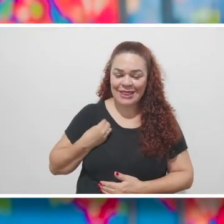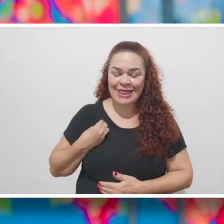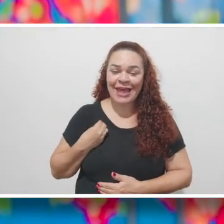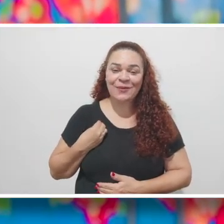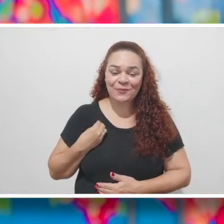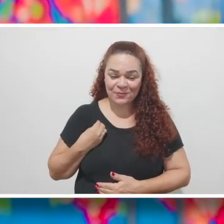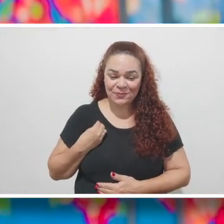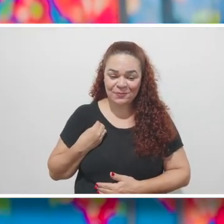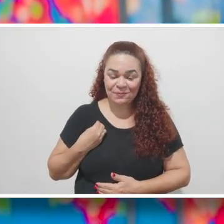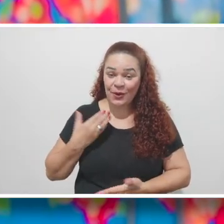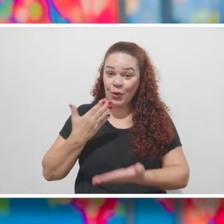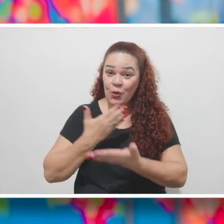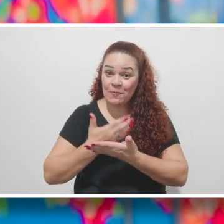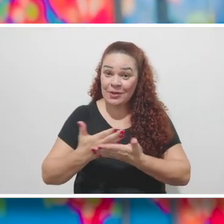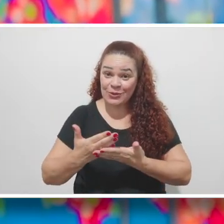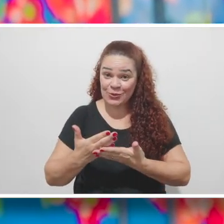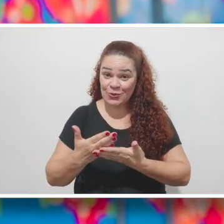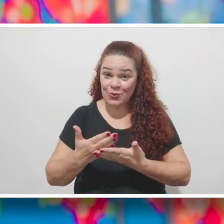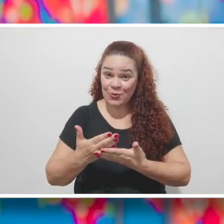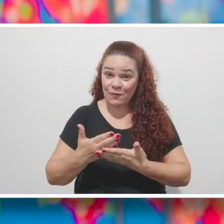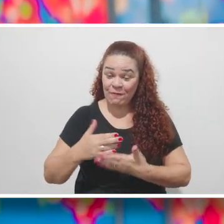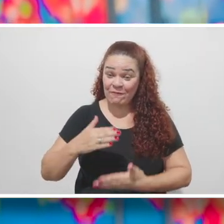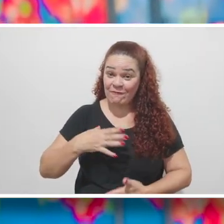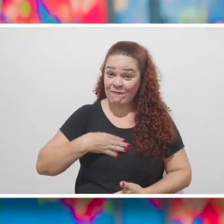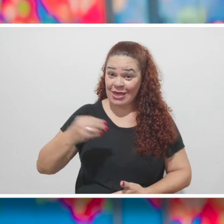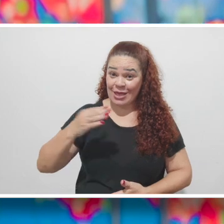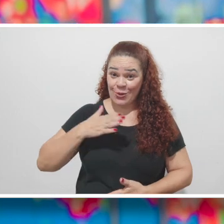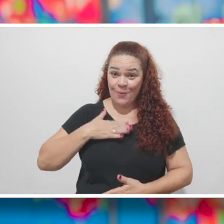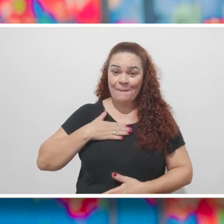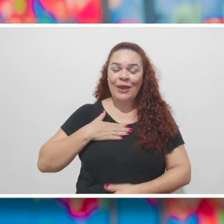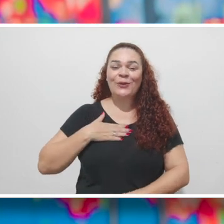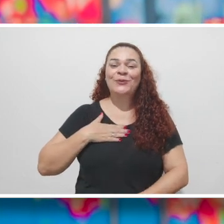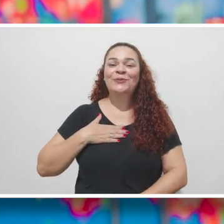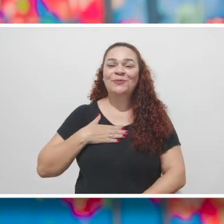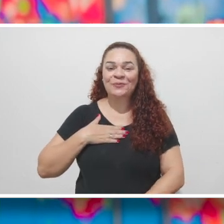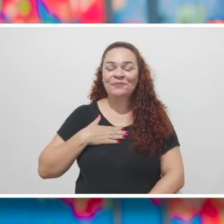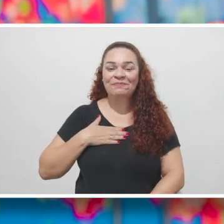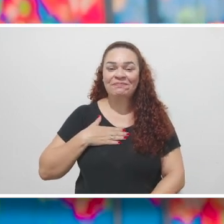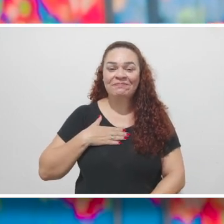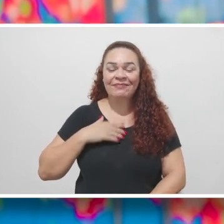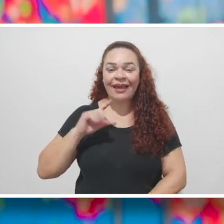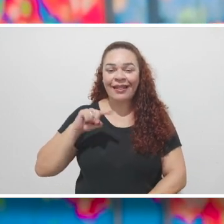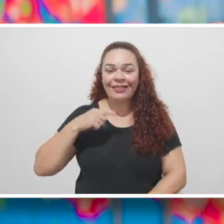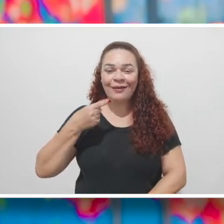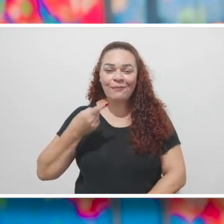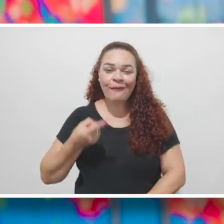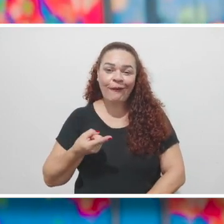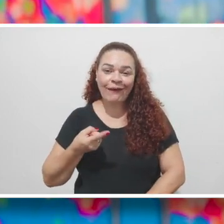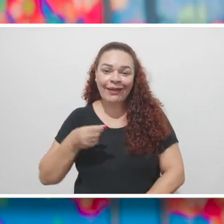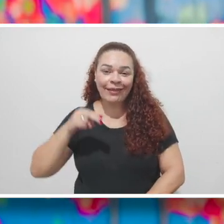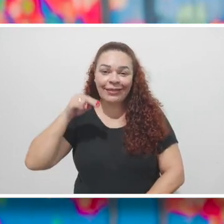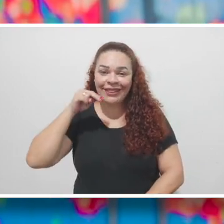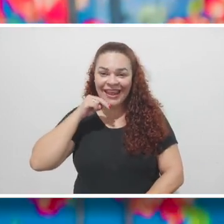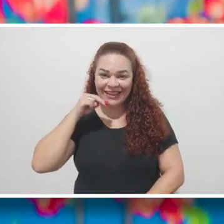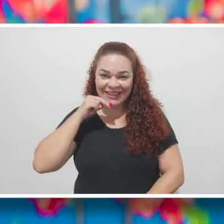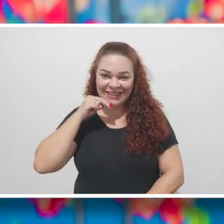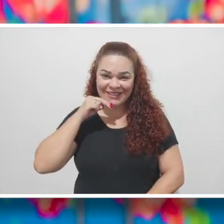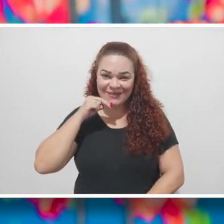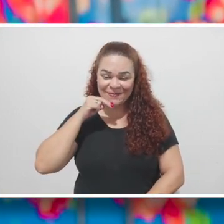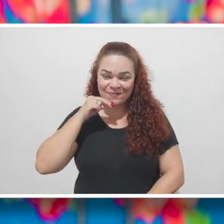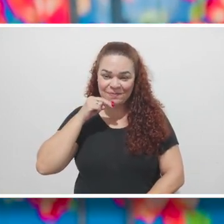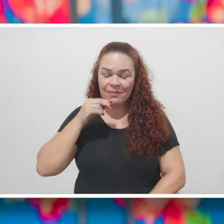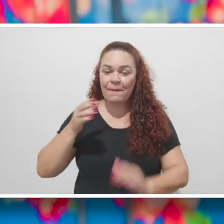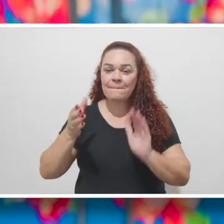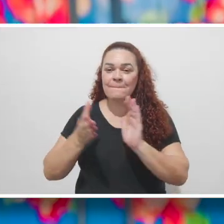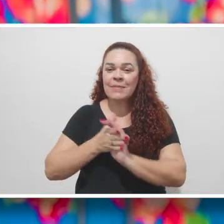assim, começou com os meus filhos, né? E passaram para minhas netas. Meu marido